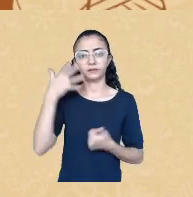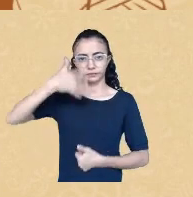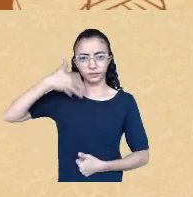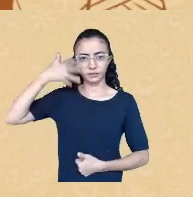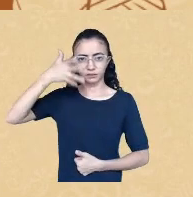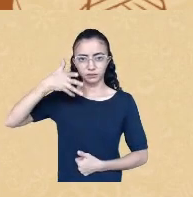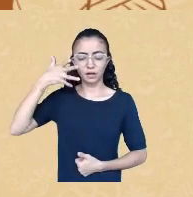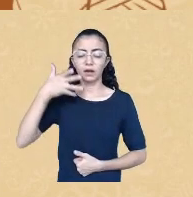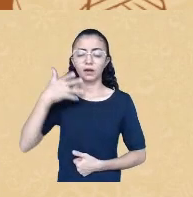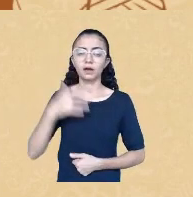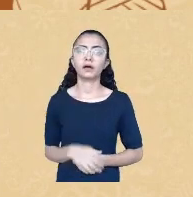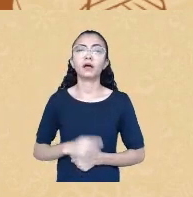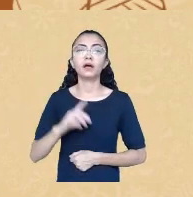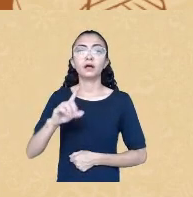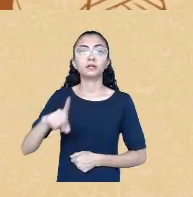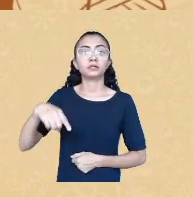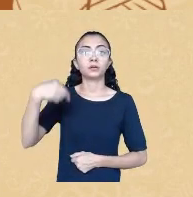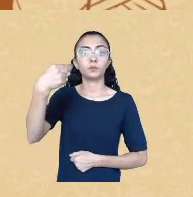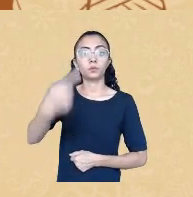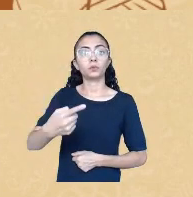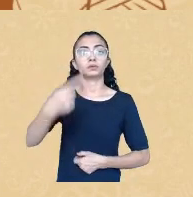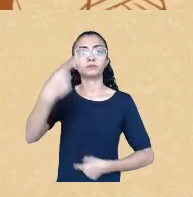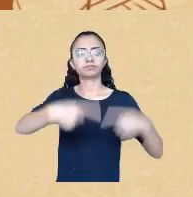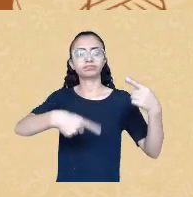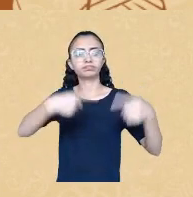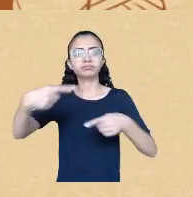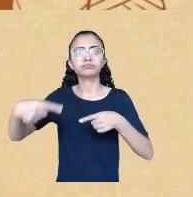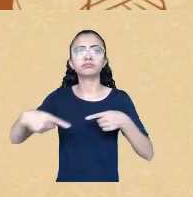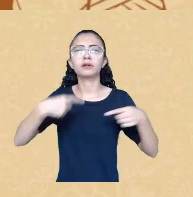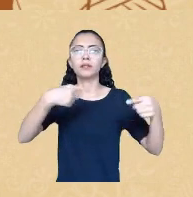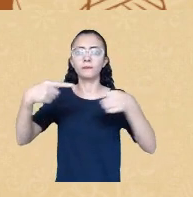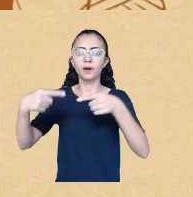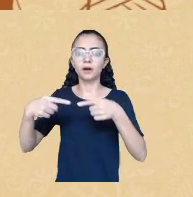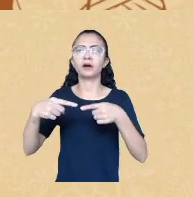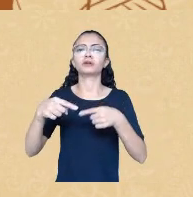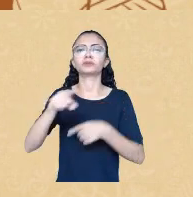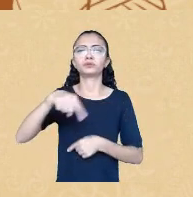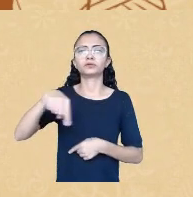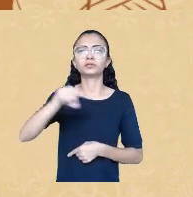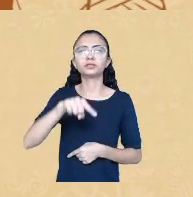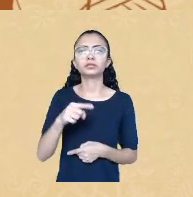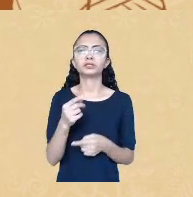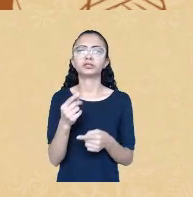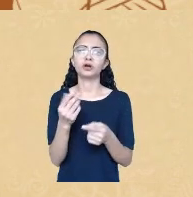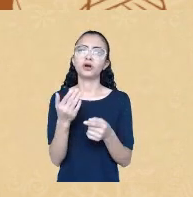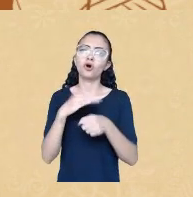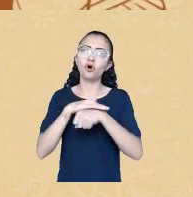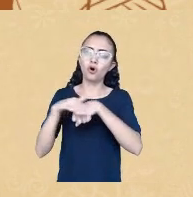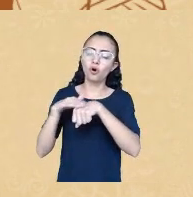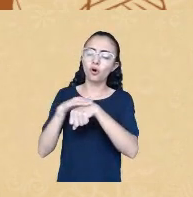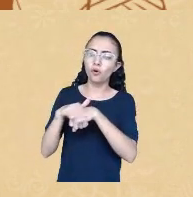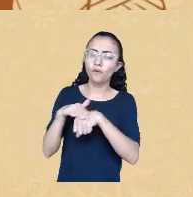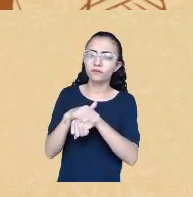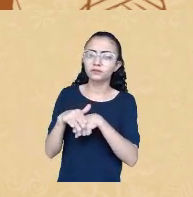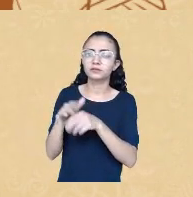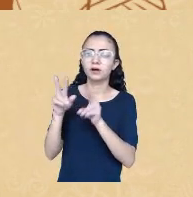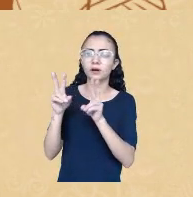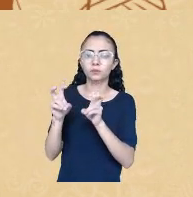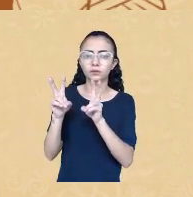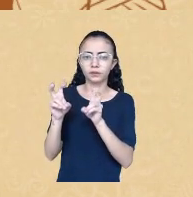debate aberto para que vocês possam conversar com ela sobre o